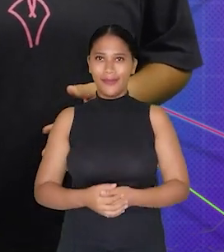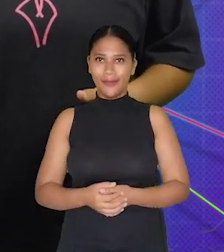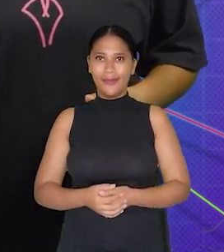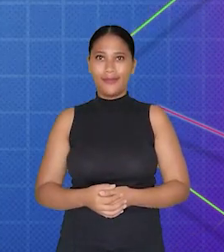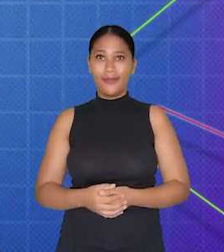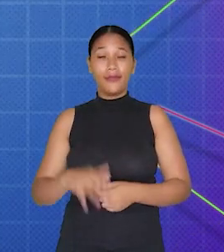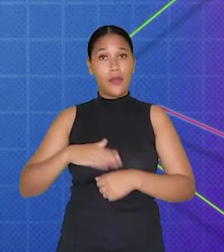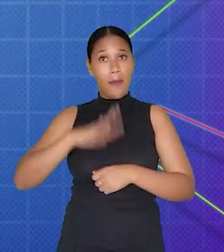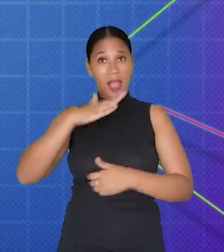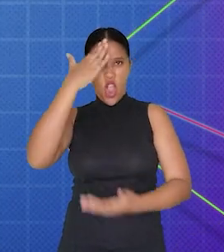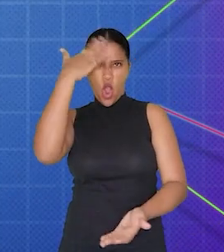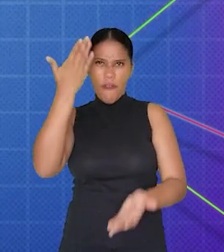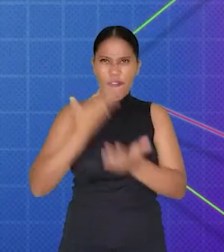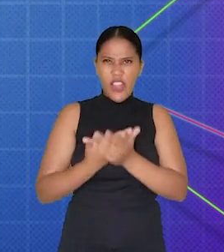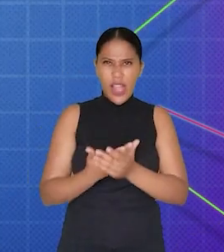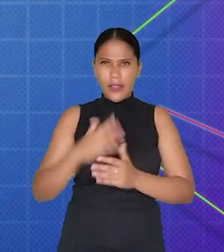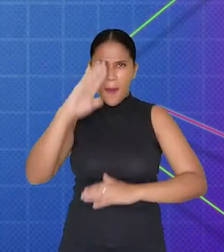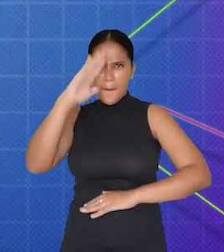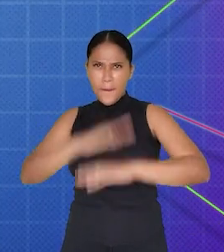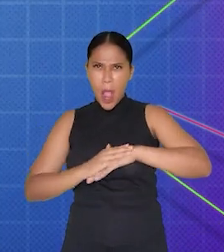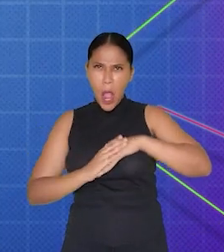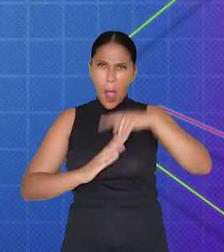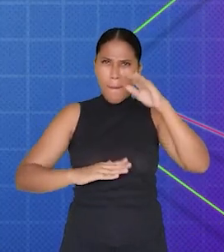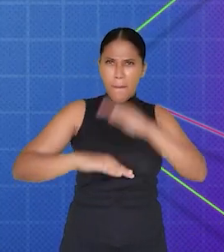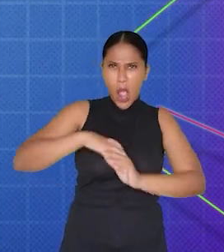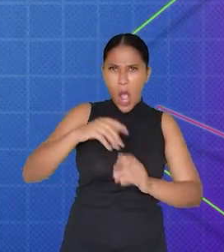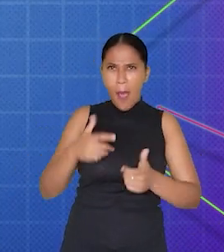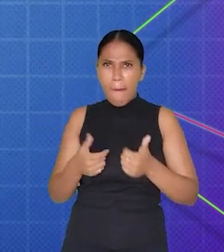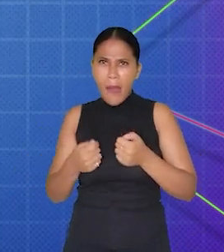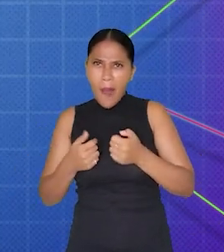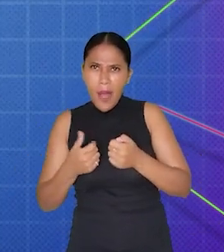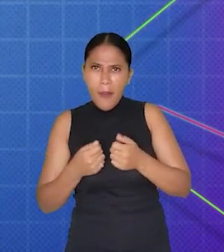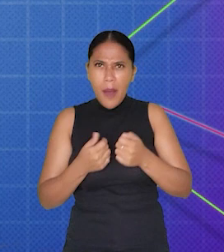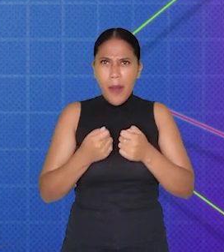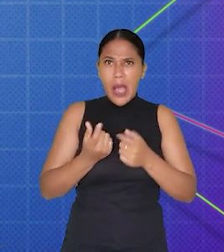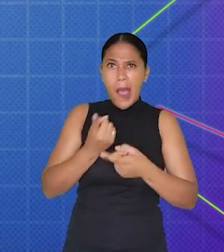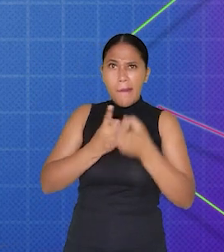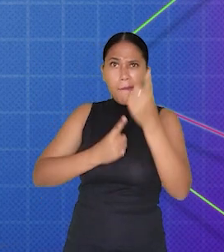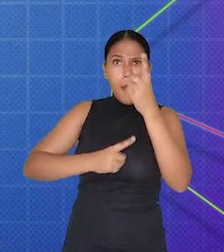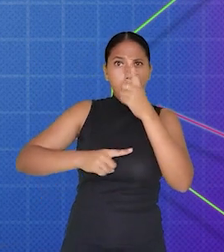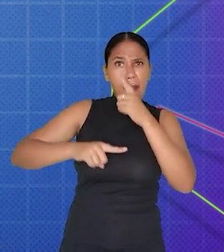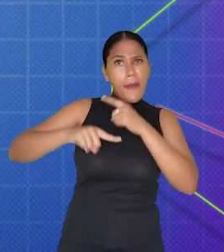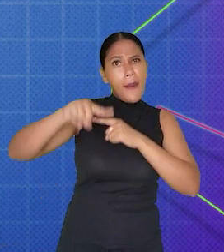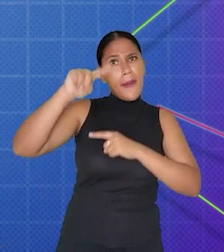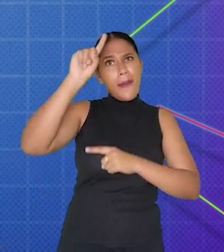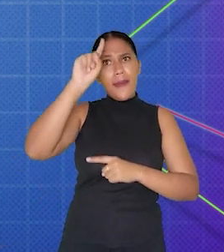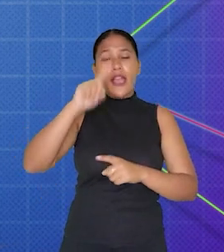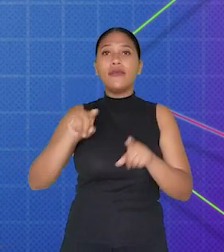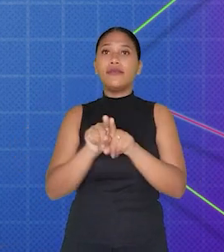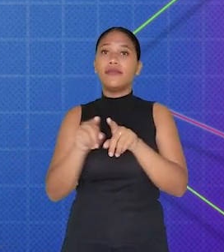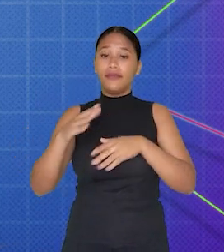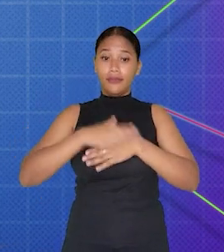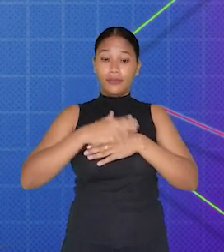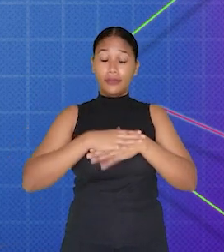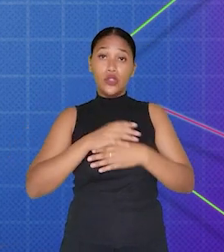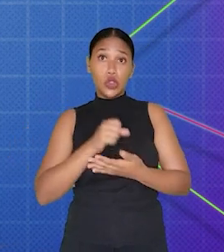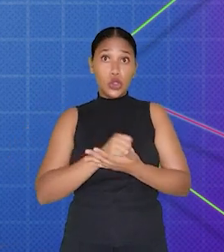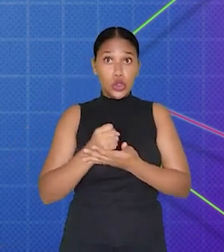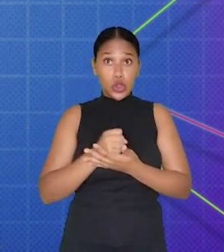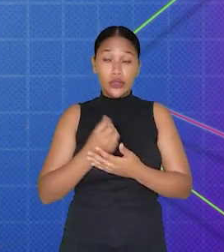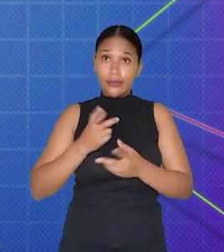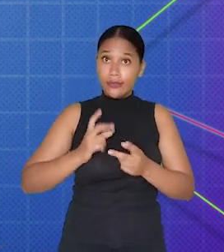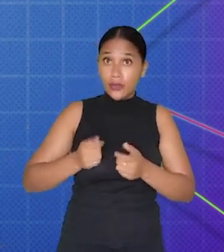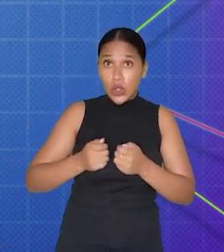objetivos. Ele se torna mais confiante e habilidoso em suas jogadas, e sua taxa de acerto e desempenho começa a melhorar. Conforme o